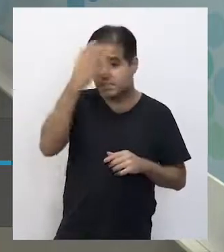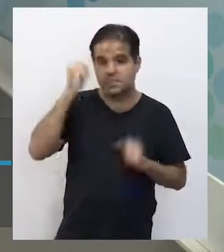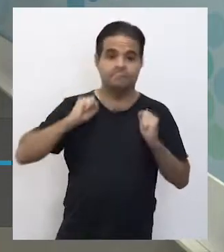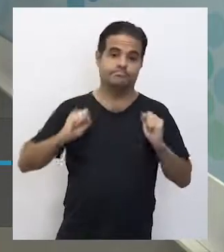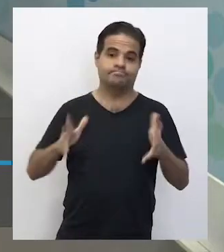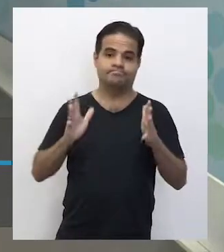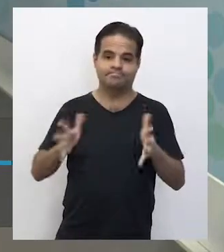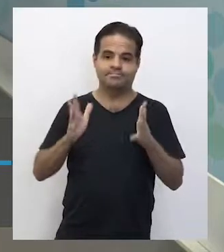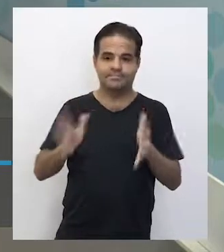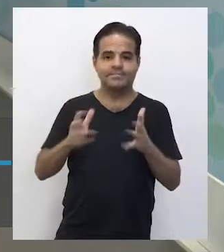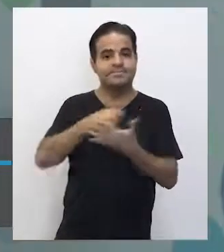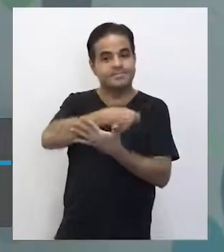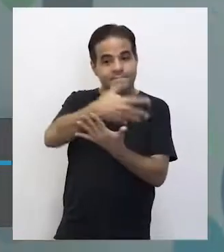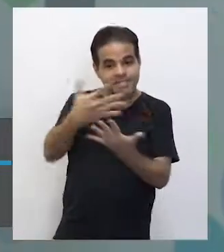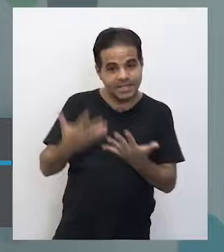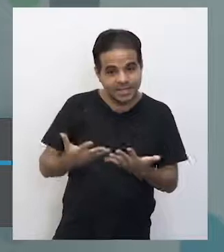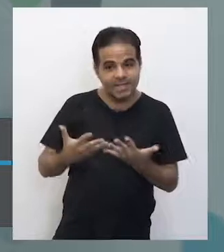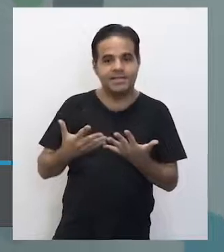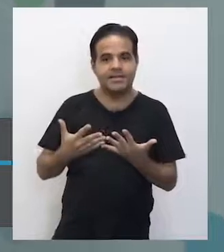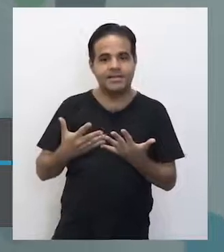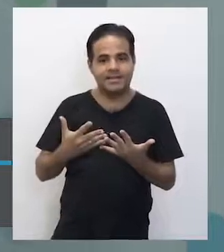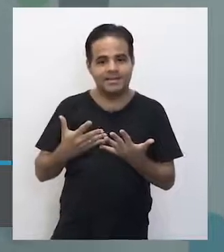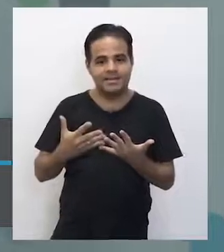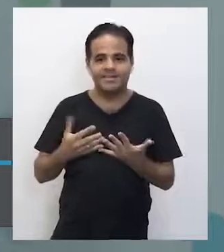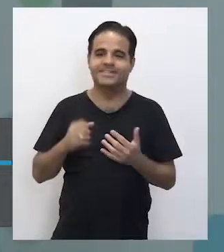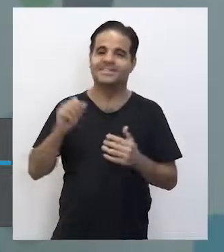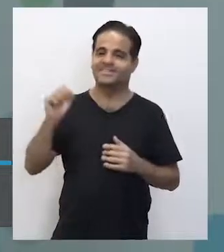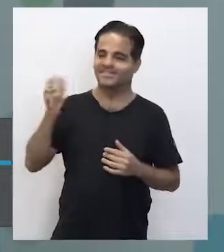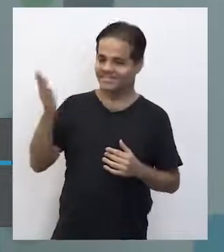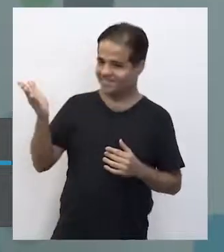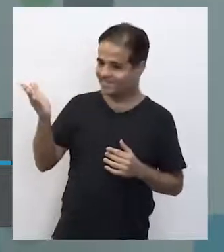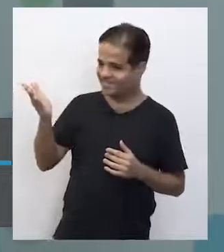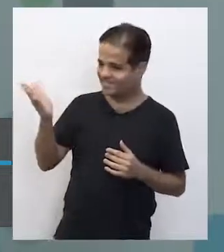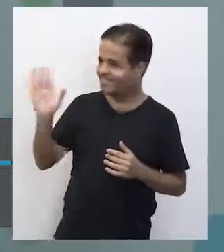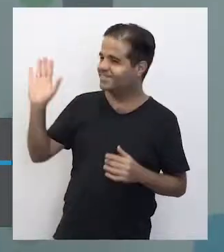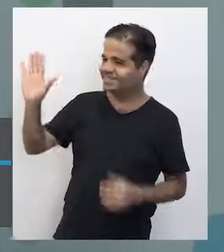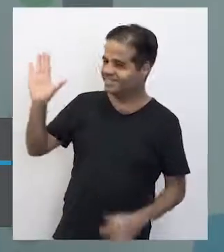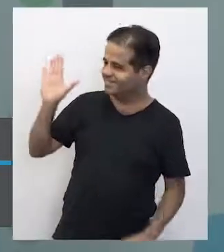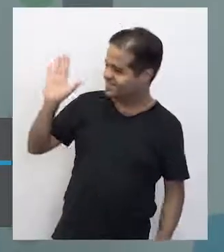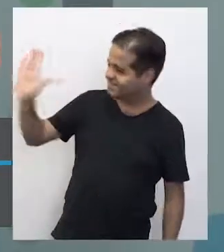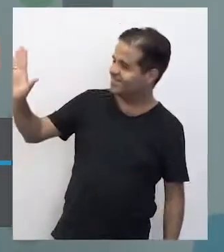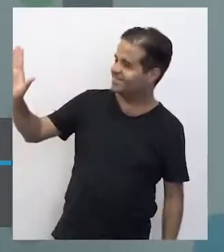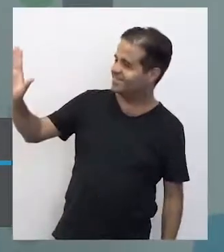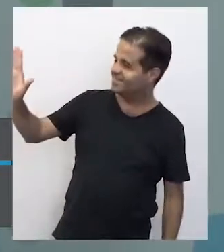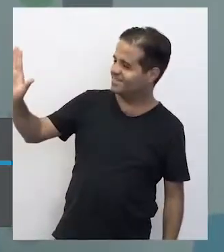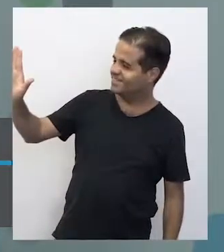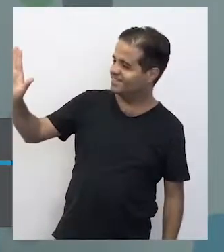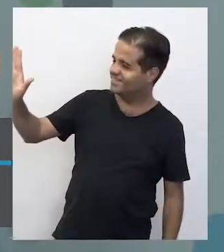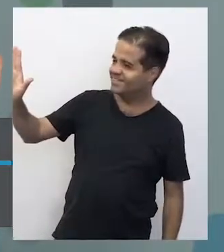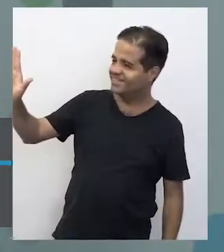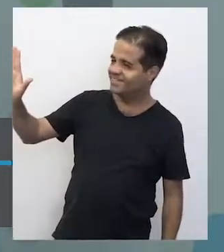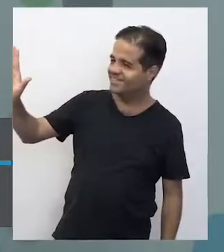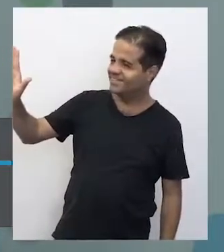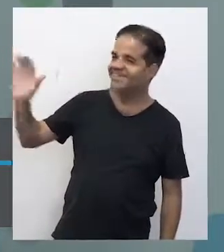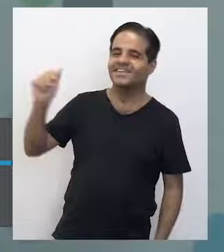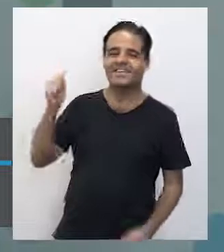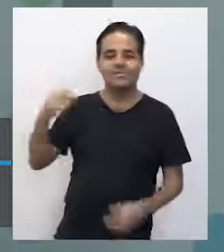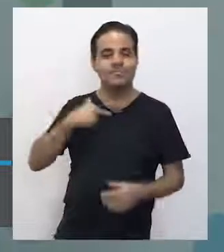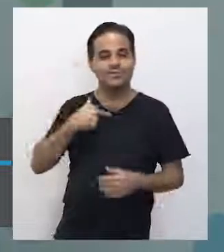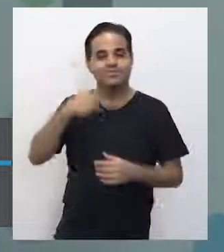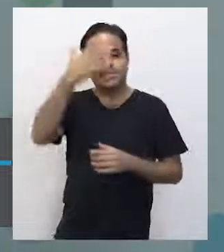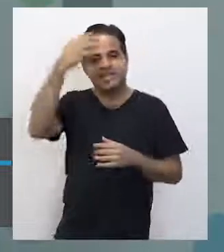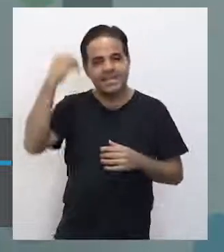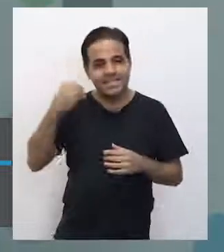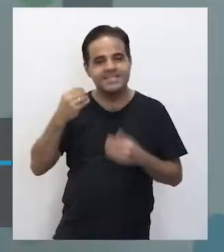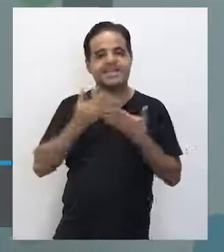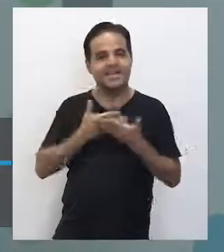né? Verdade? Moi, aqui, toca aqui, meu amor, não podemos esquecer de Libras, não é?